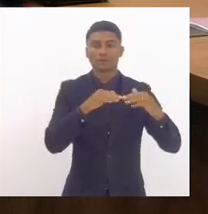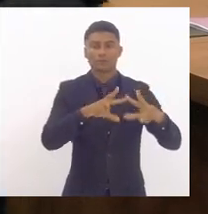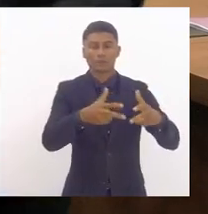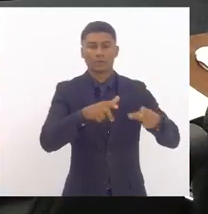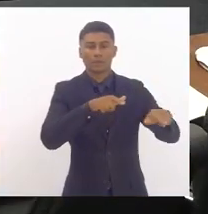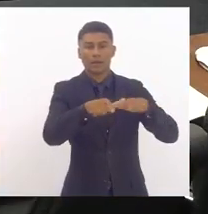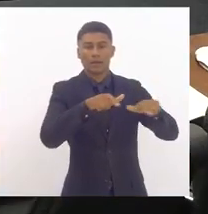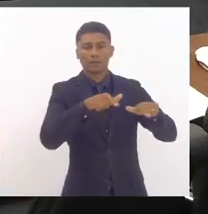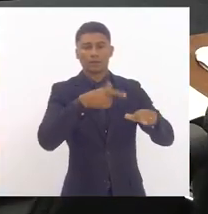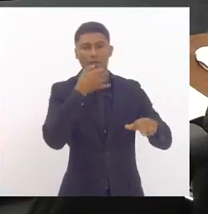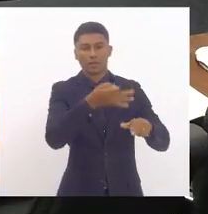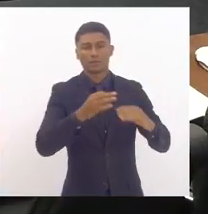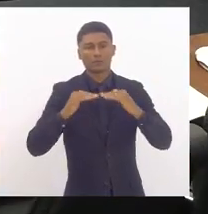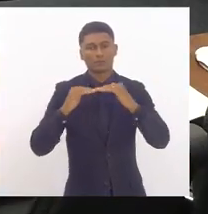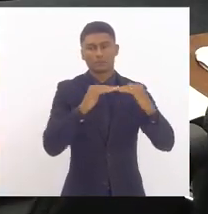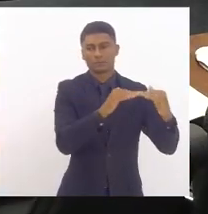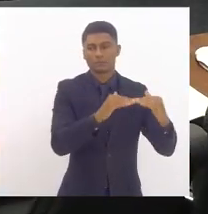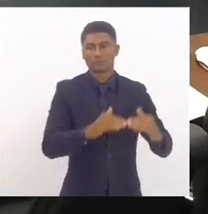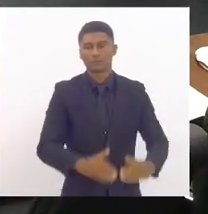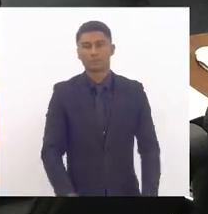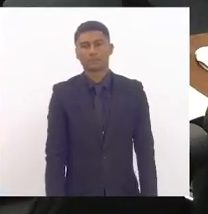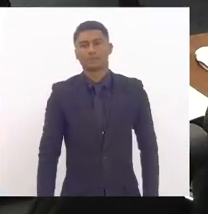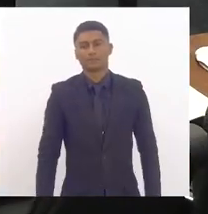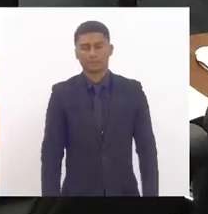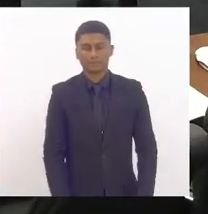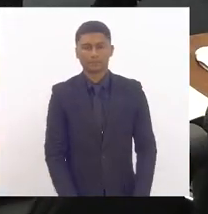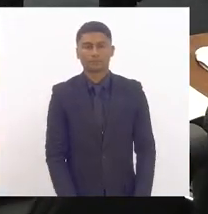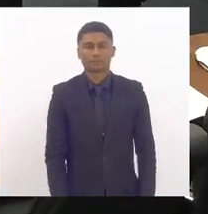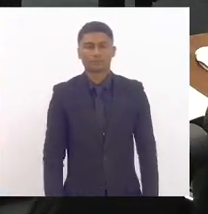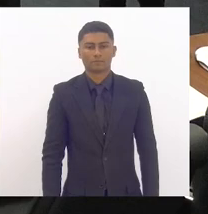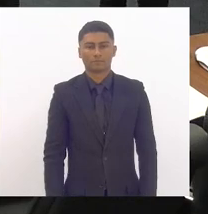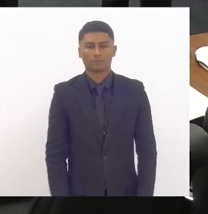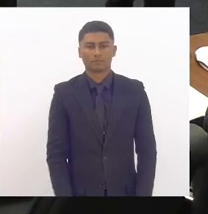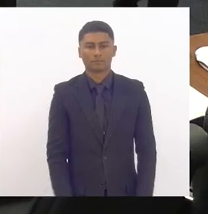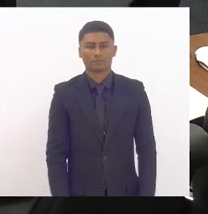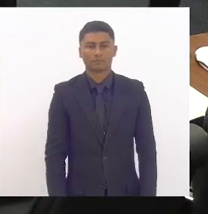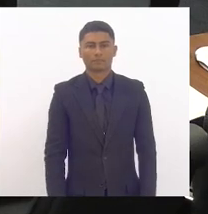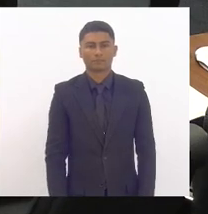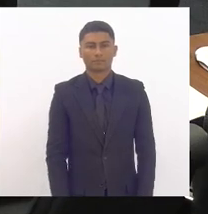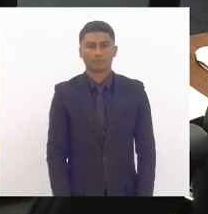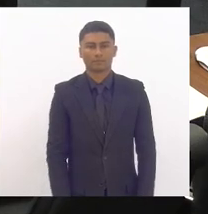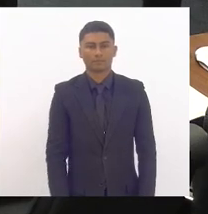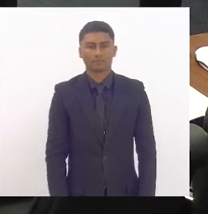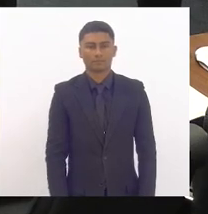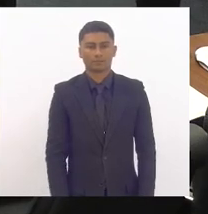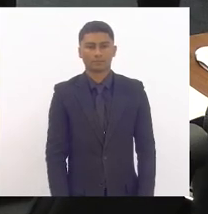Pela